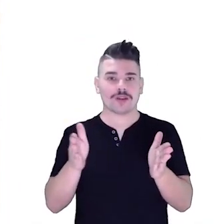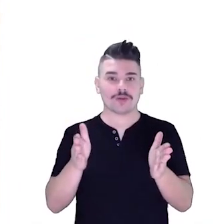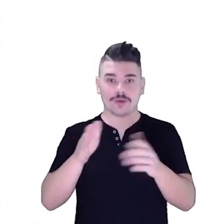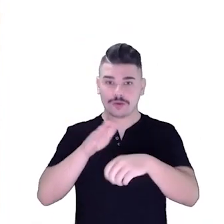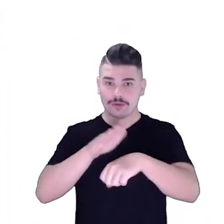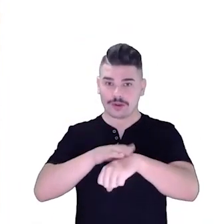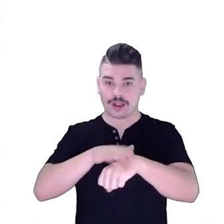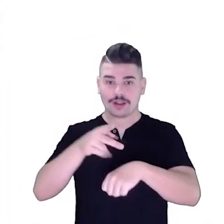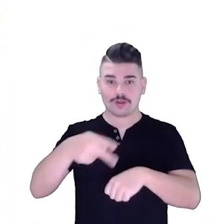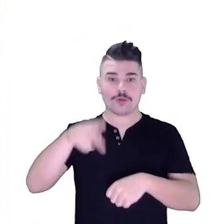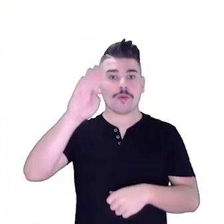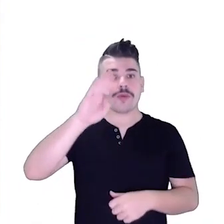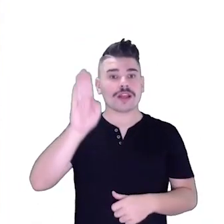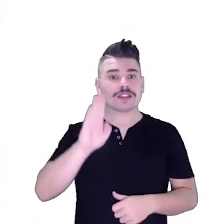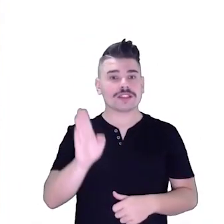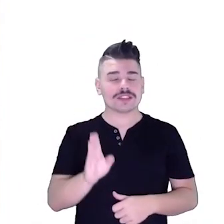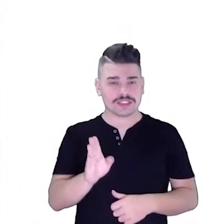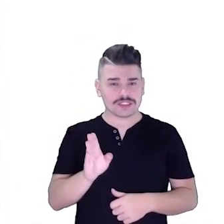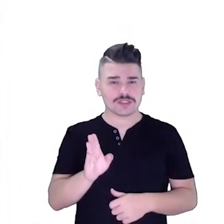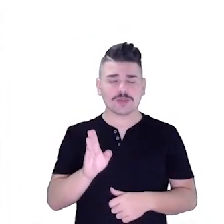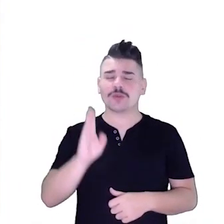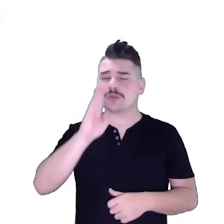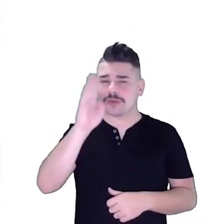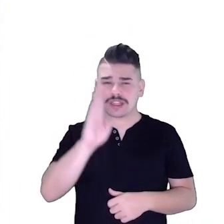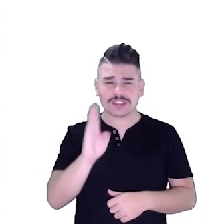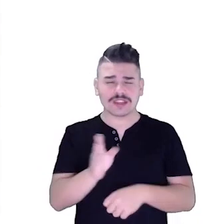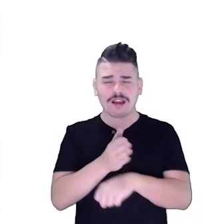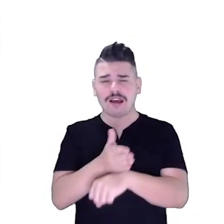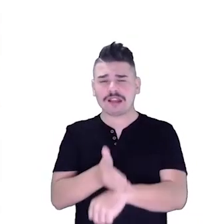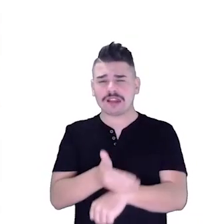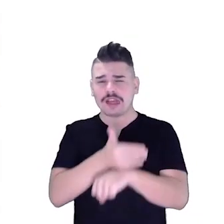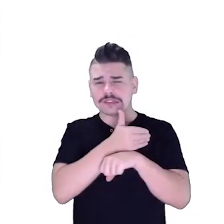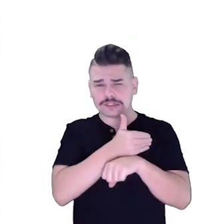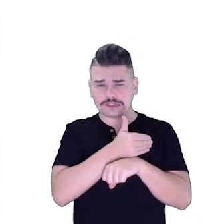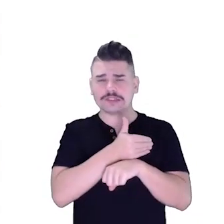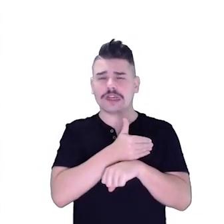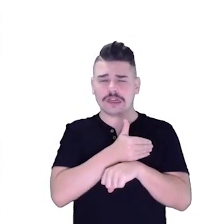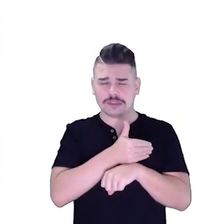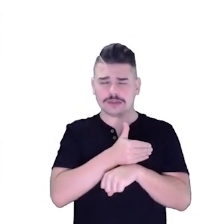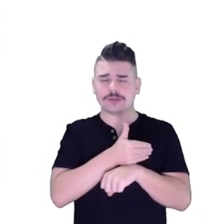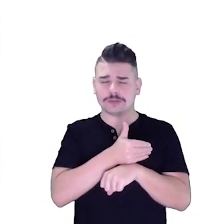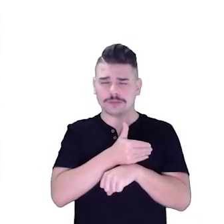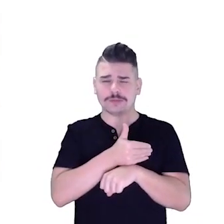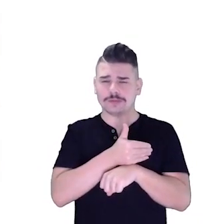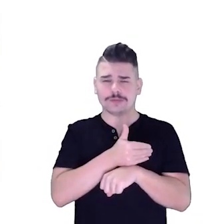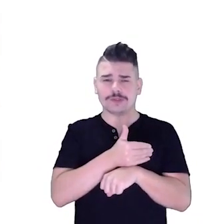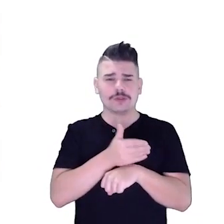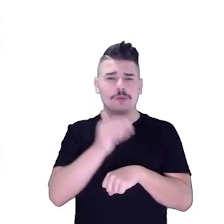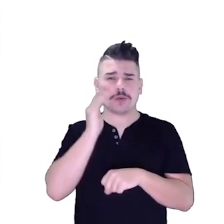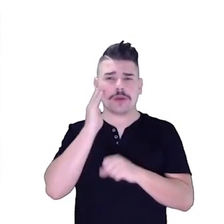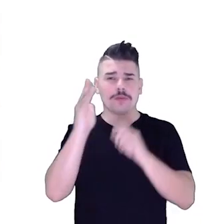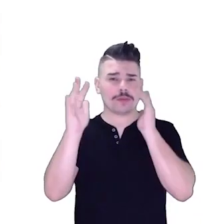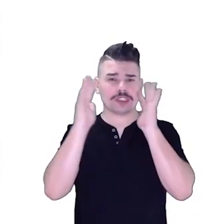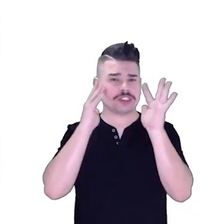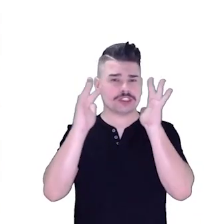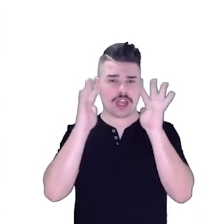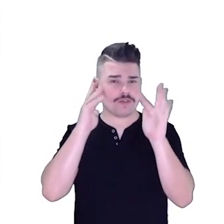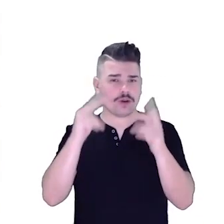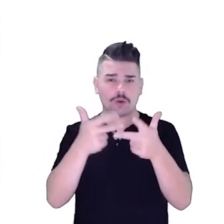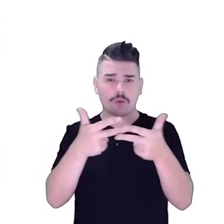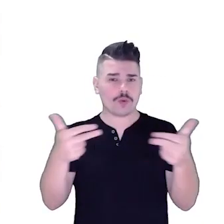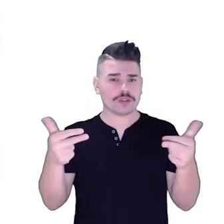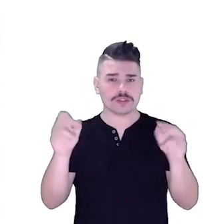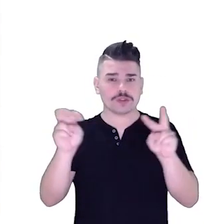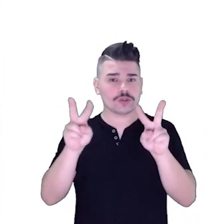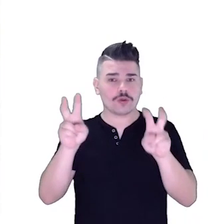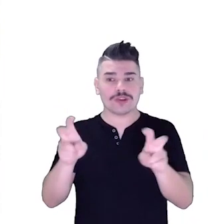era um momento em que, no Brasil, nós estávamos muito, mas muito longe, né? De